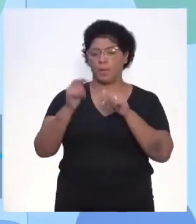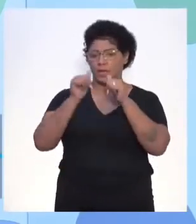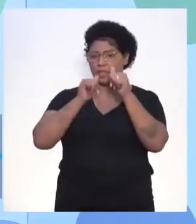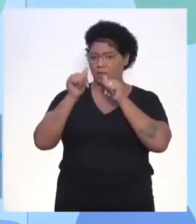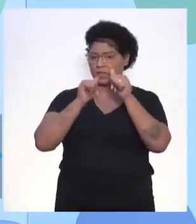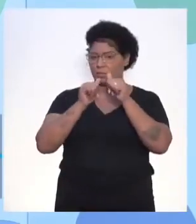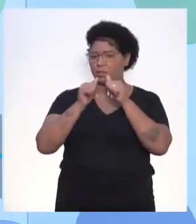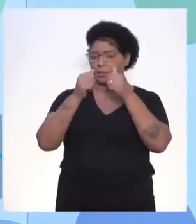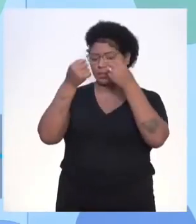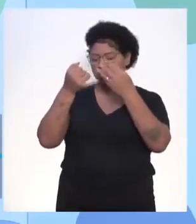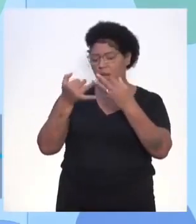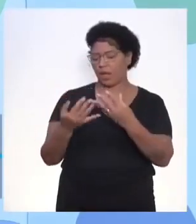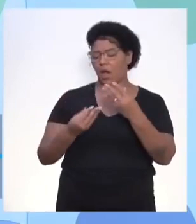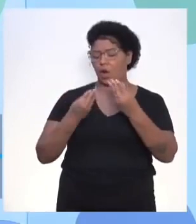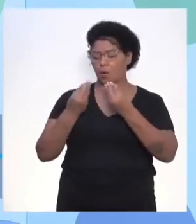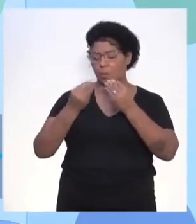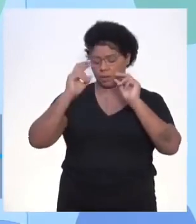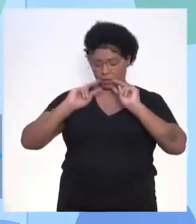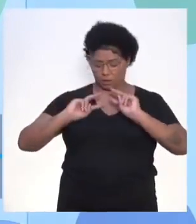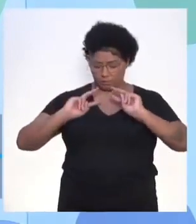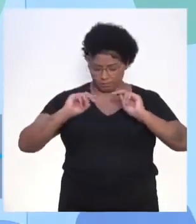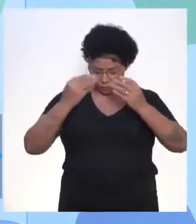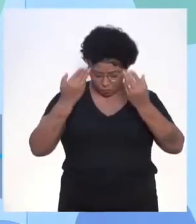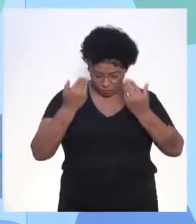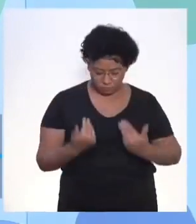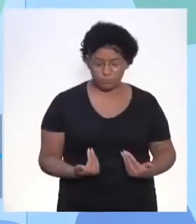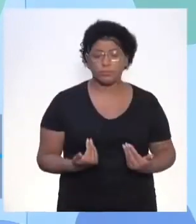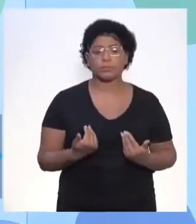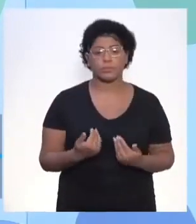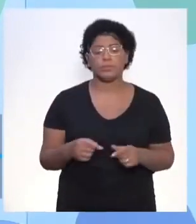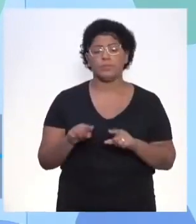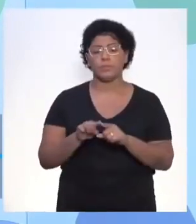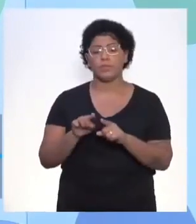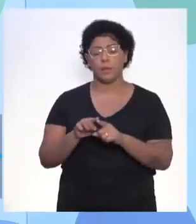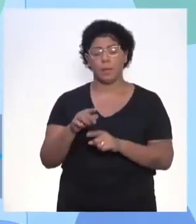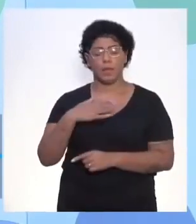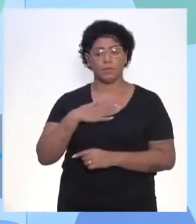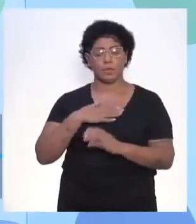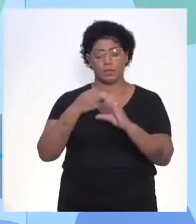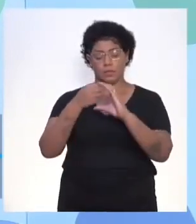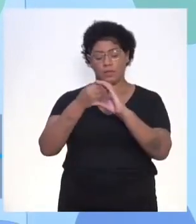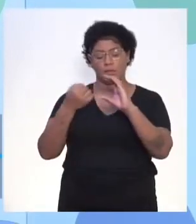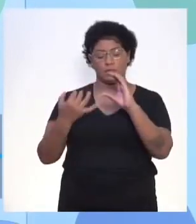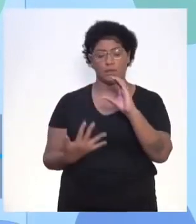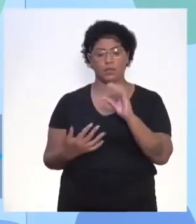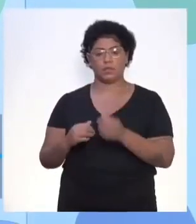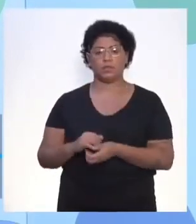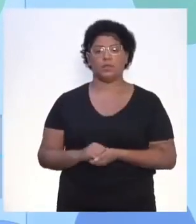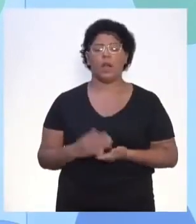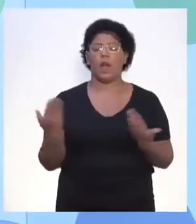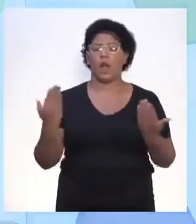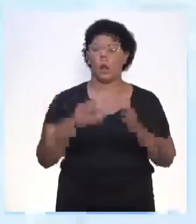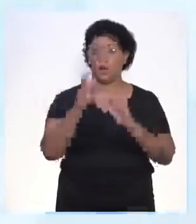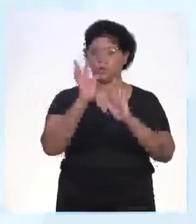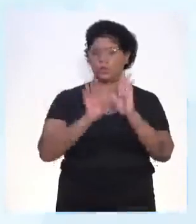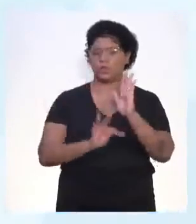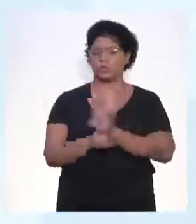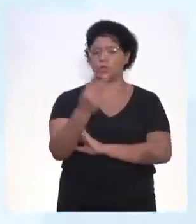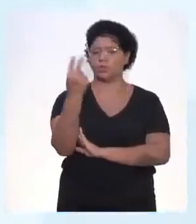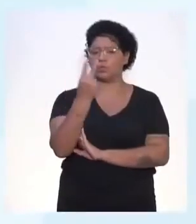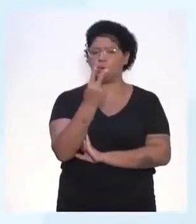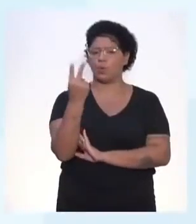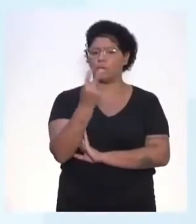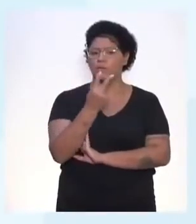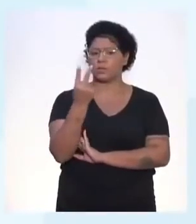escrever algo que diz respeito às suas preferências, né, e às suas características. Agora vamos para o texto 2. Né?